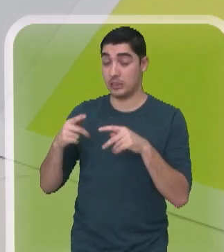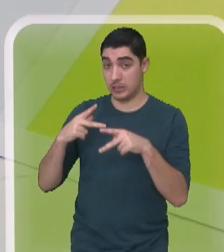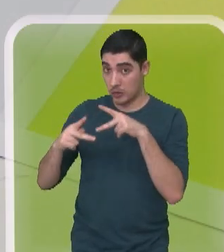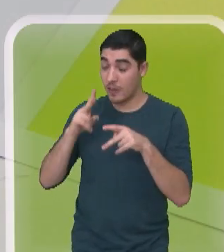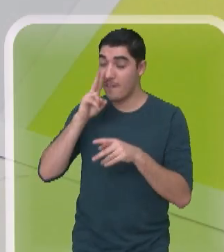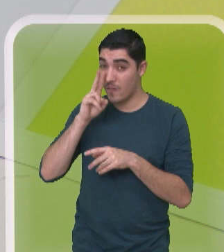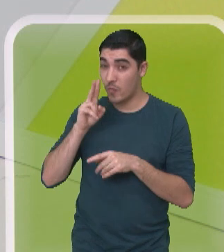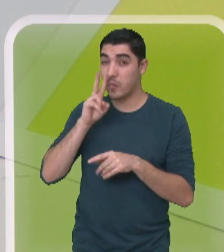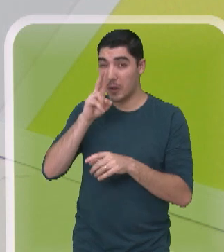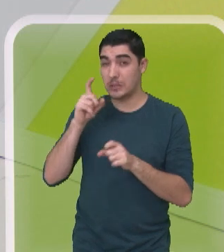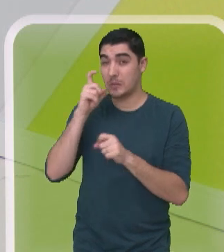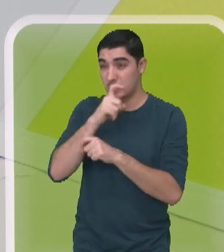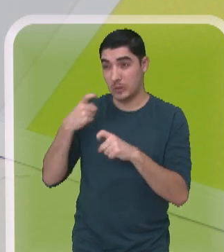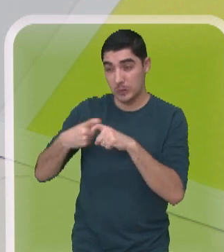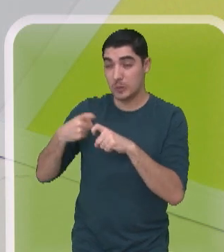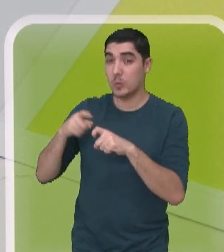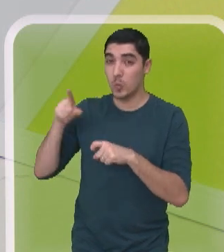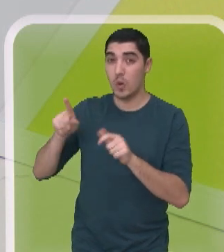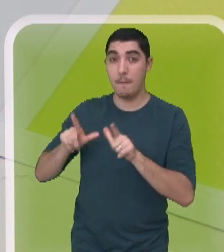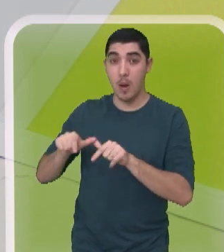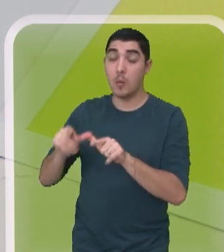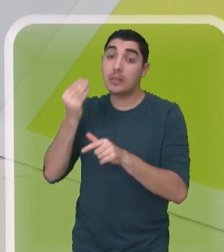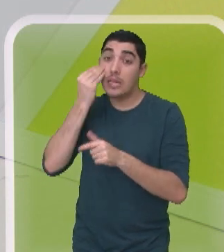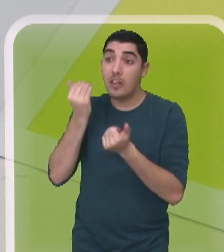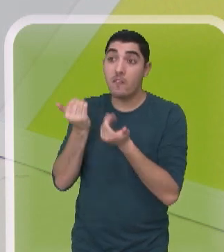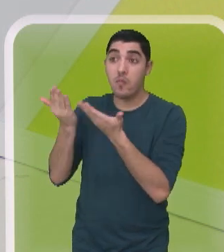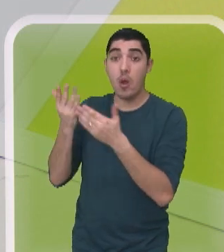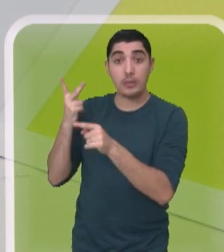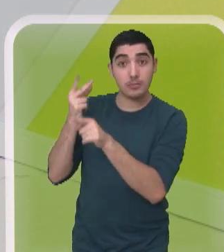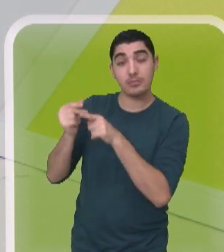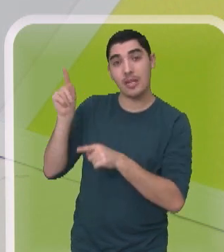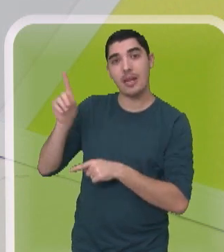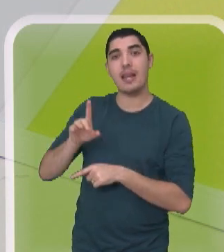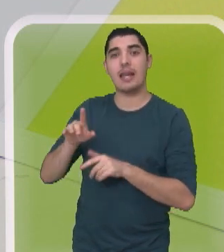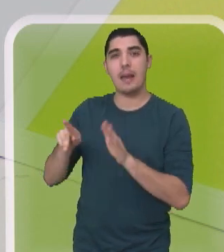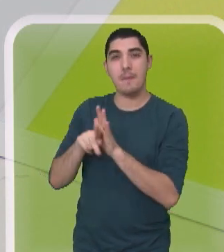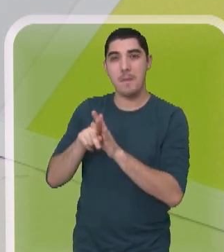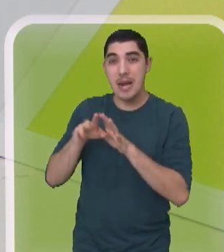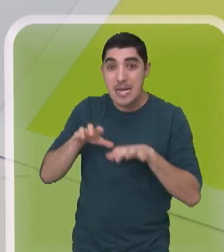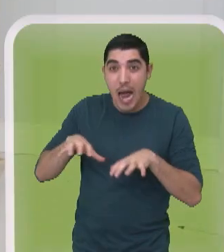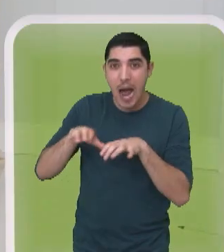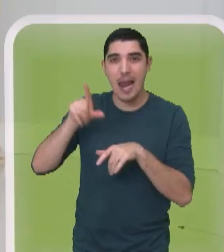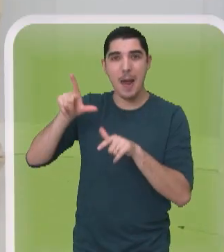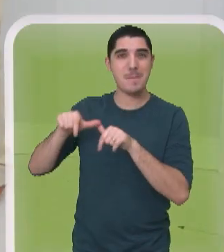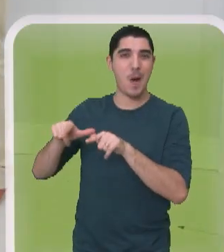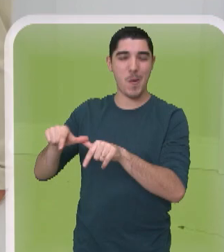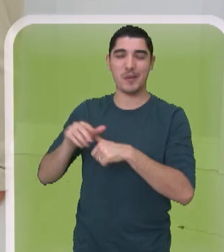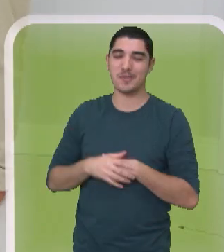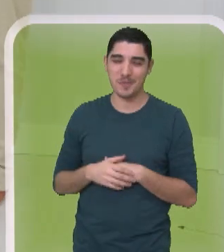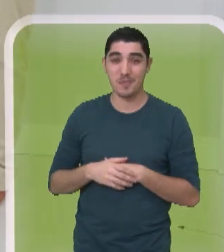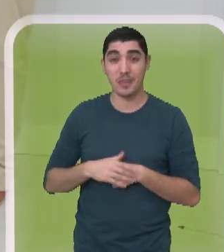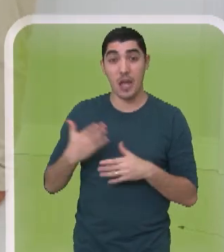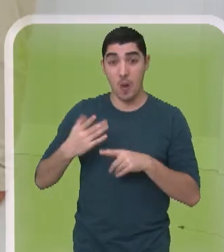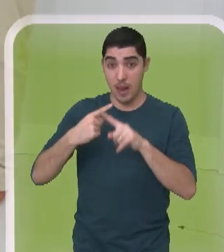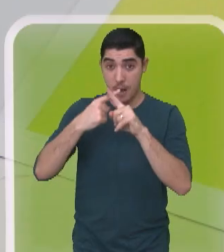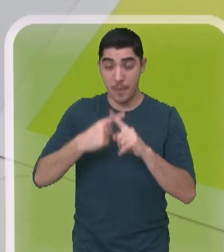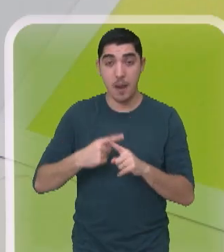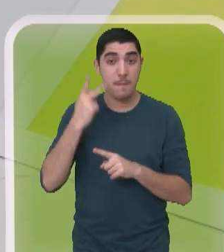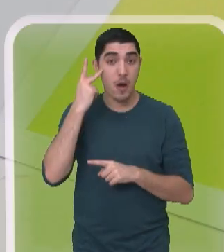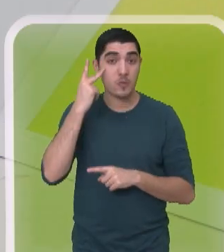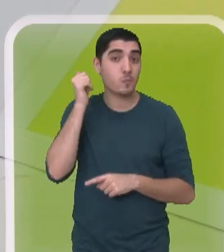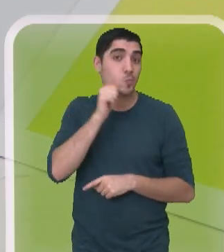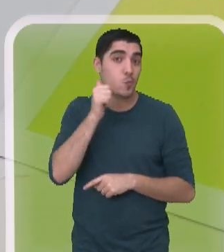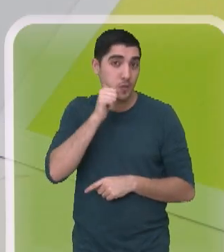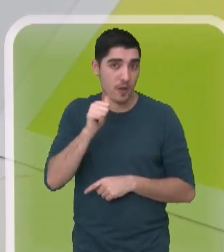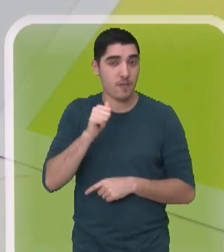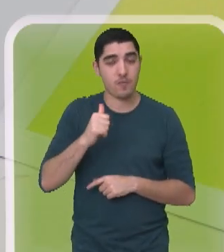torcer, quem sabe o São José traz uma vitória lá contra o Dragão de Bauru. Brunão, para a gente fechar, Campeonato Paulista de Futebol Feminino, o